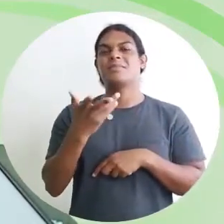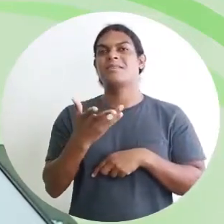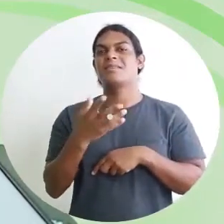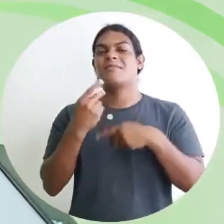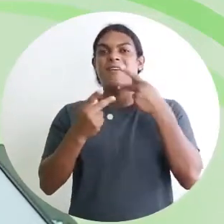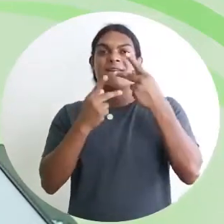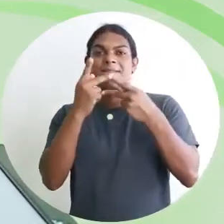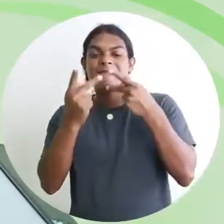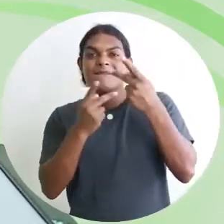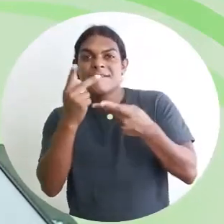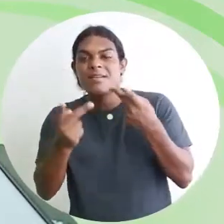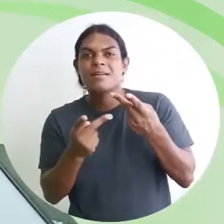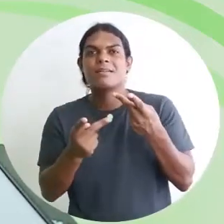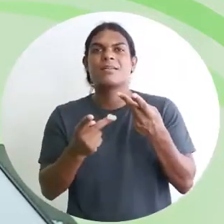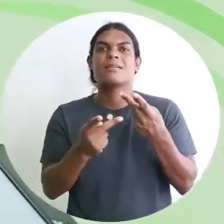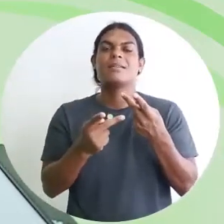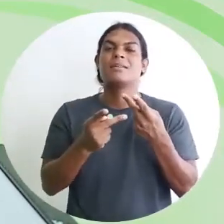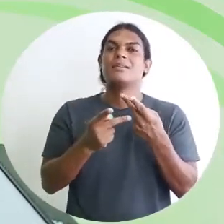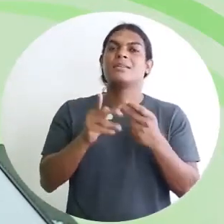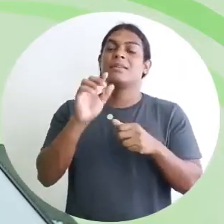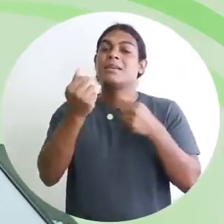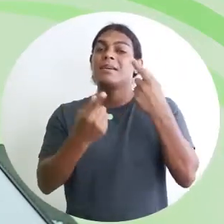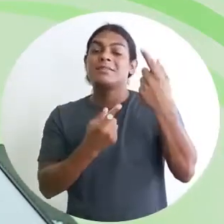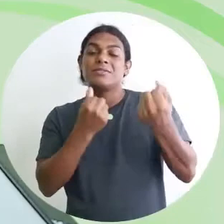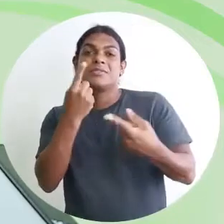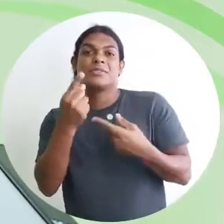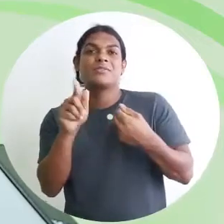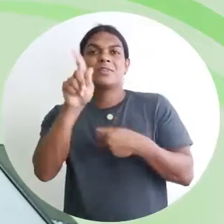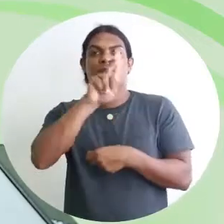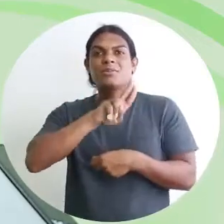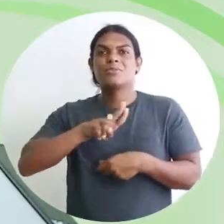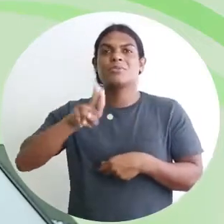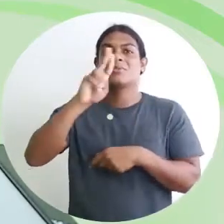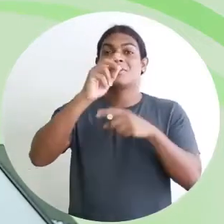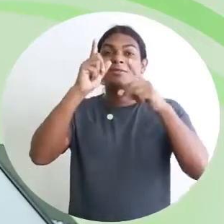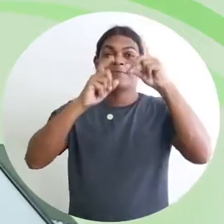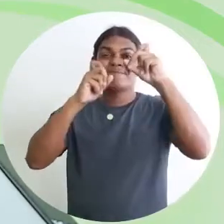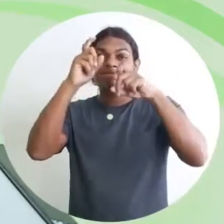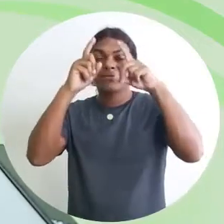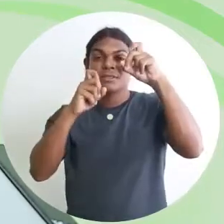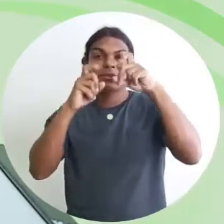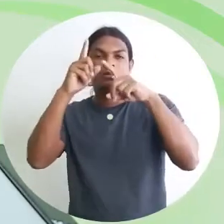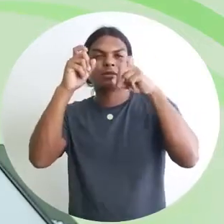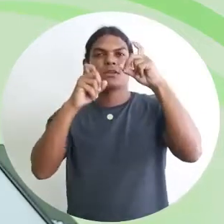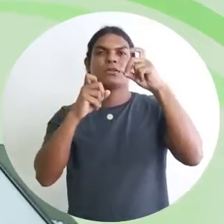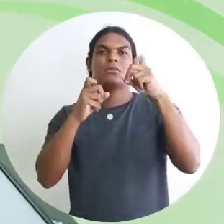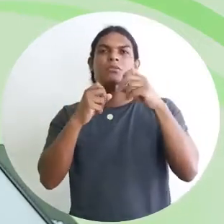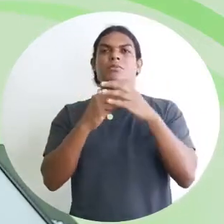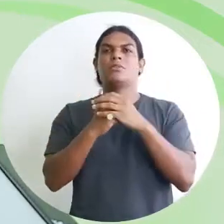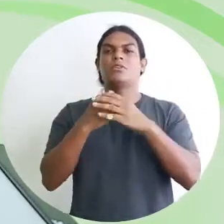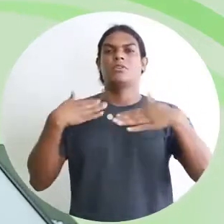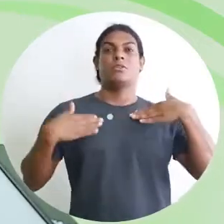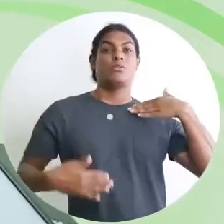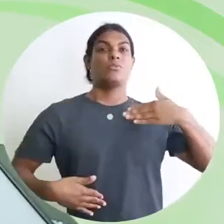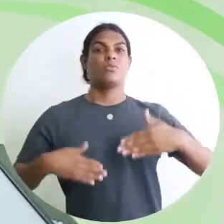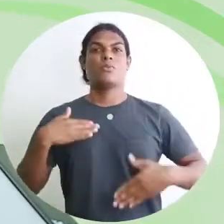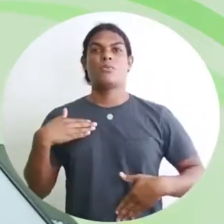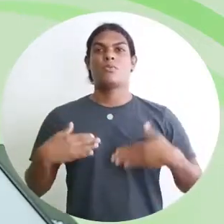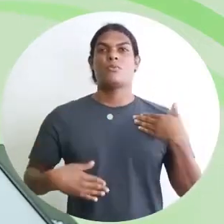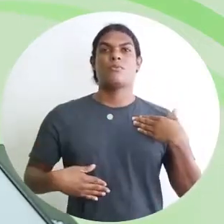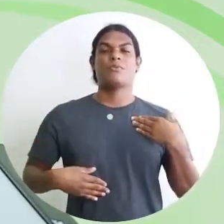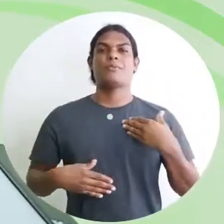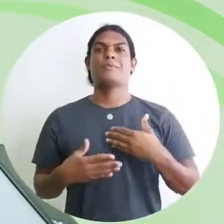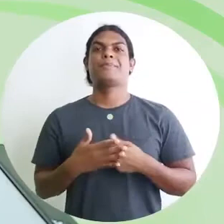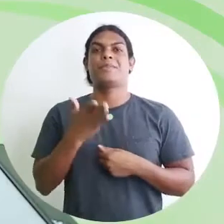verbal. Muitas vezes ela vai gesticular, vai fazer expressões no rosto em que você vai começar a perceber